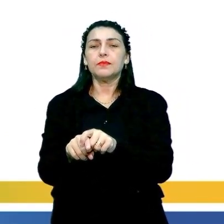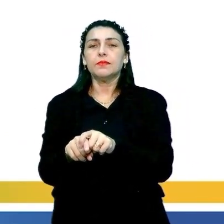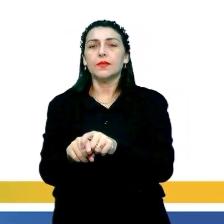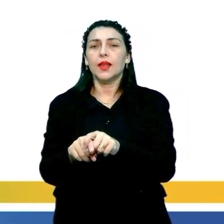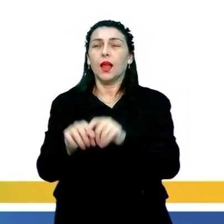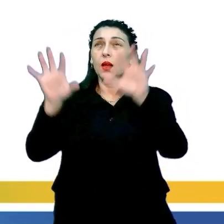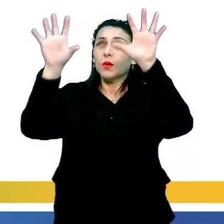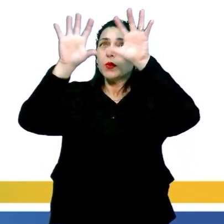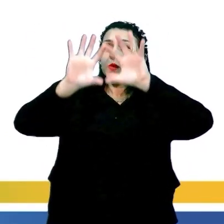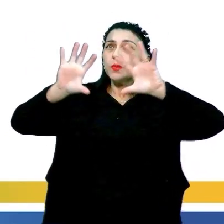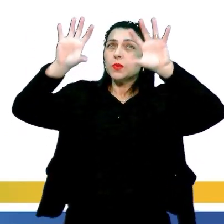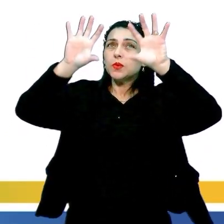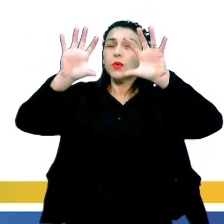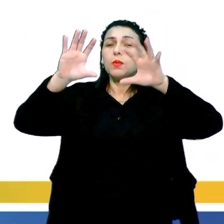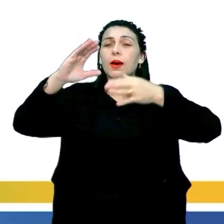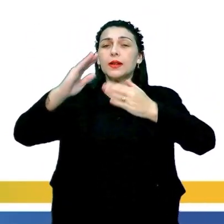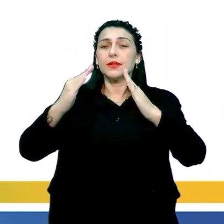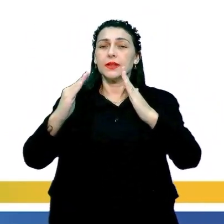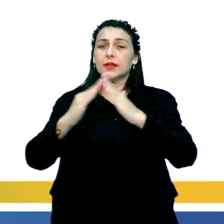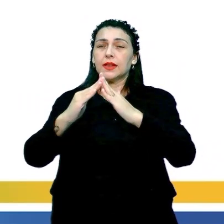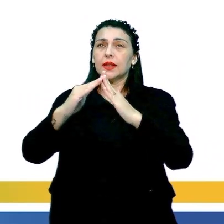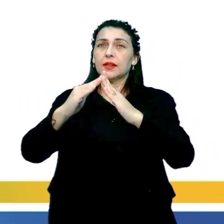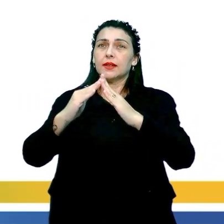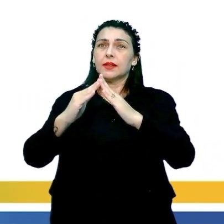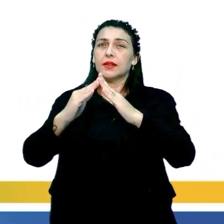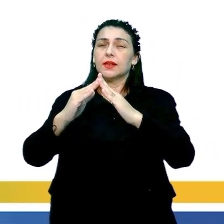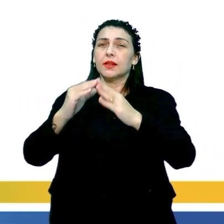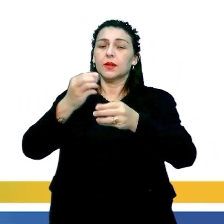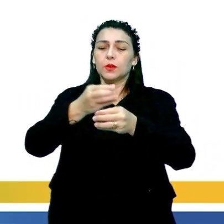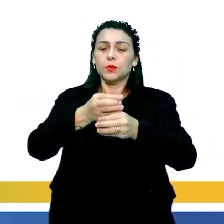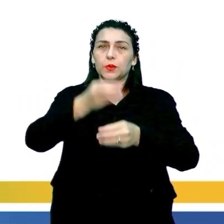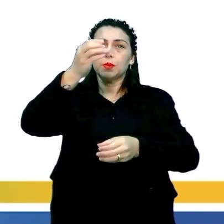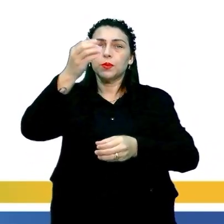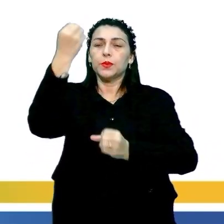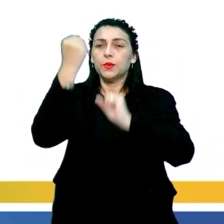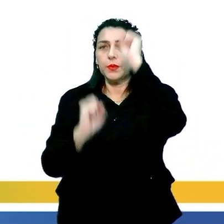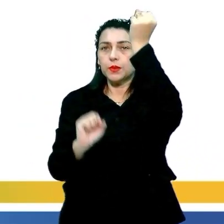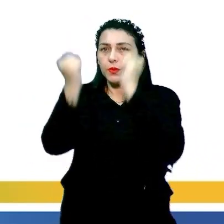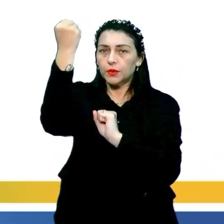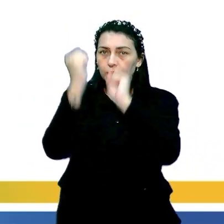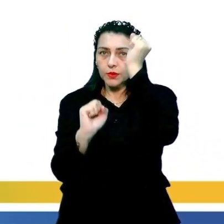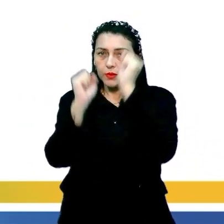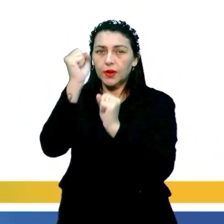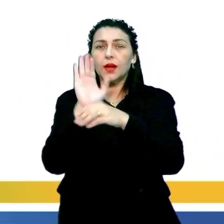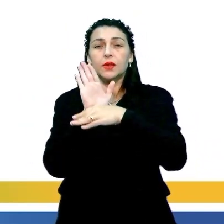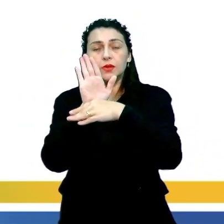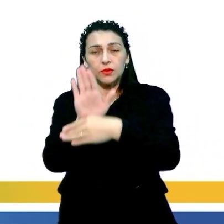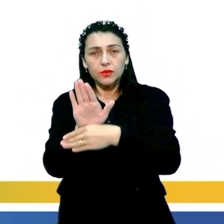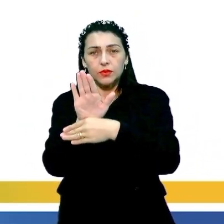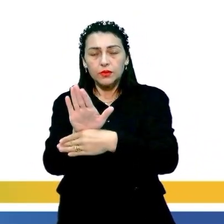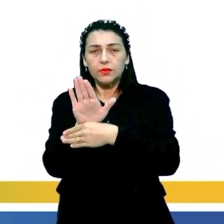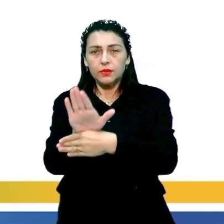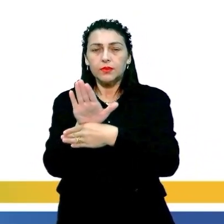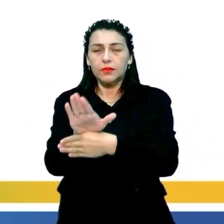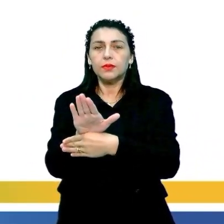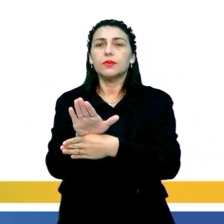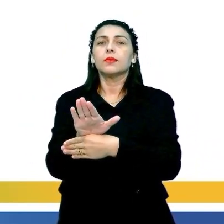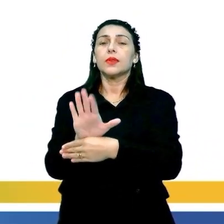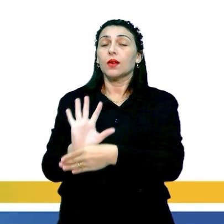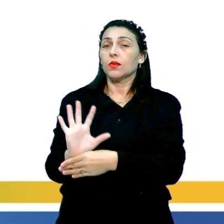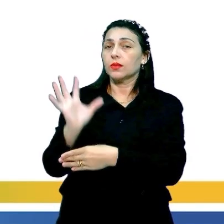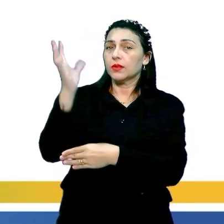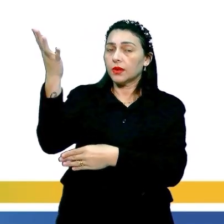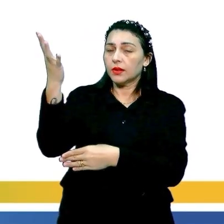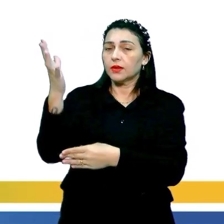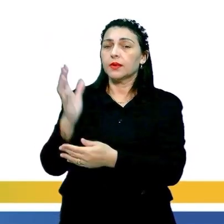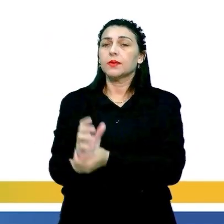a fumaça das chaminés das fábricas, enfim, tudo isso contribui para que esse fenômeno